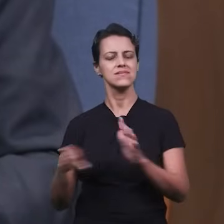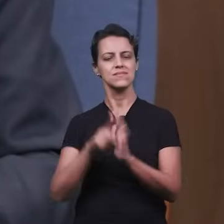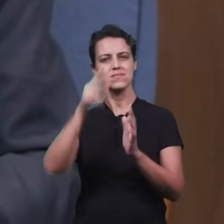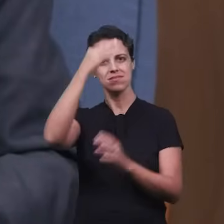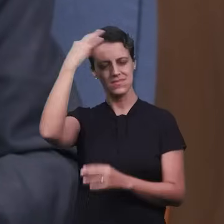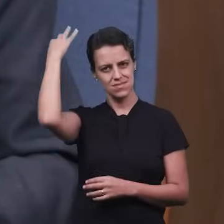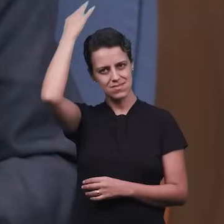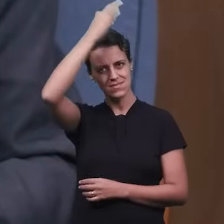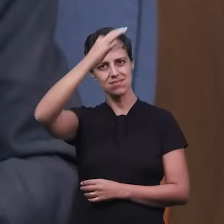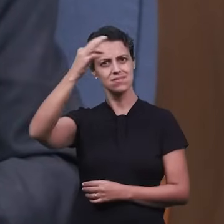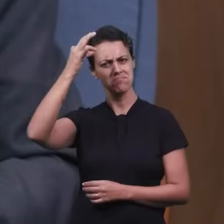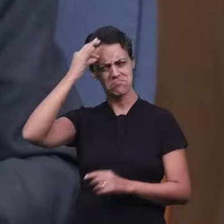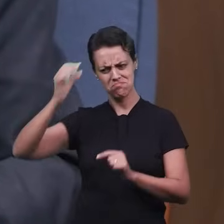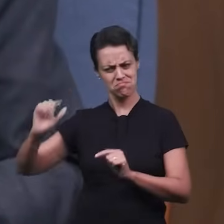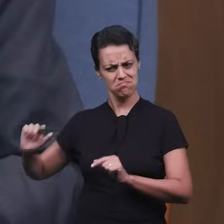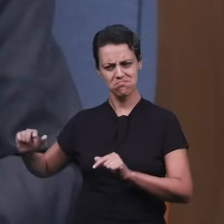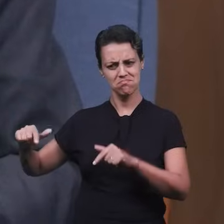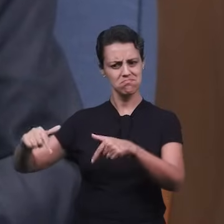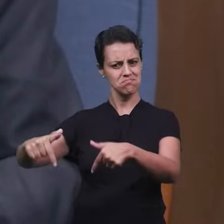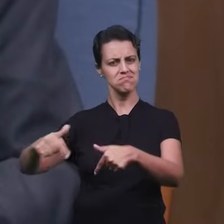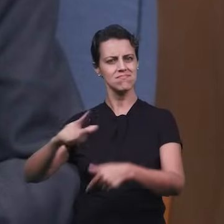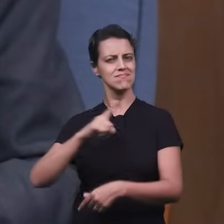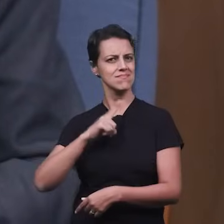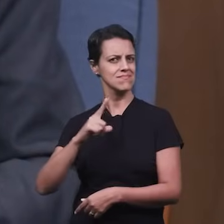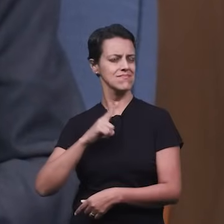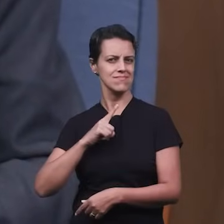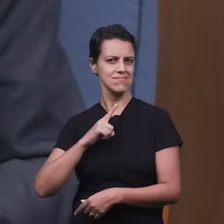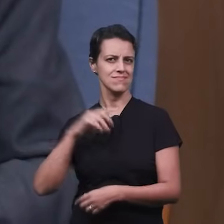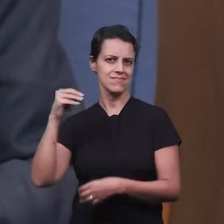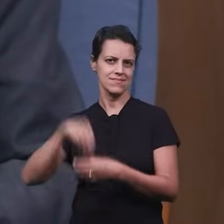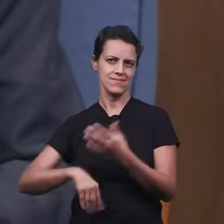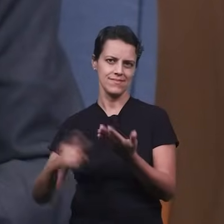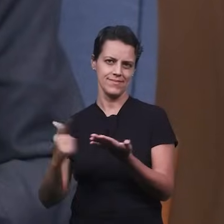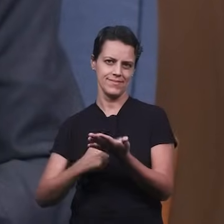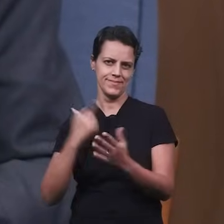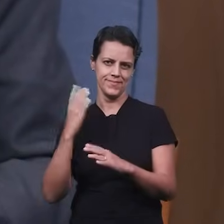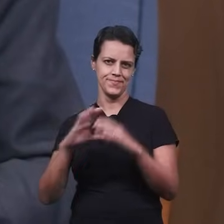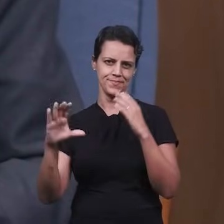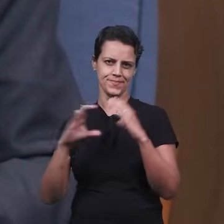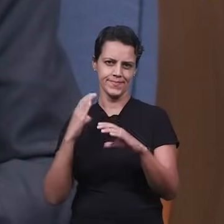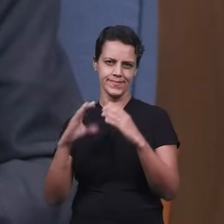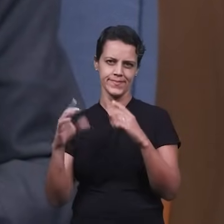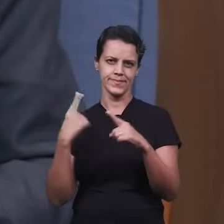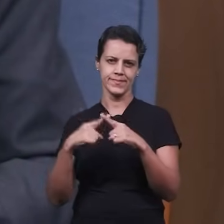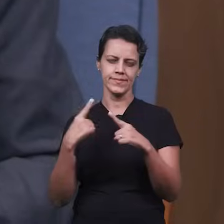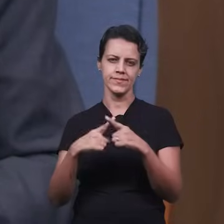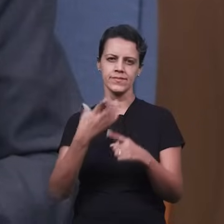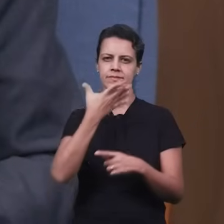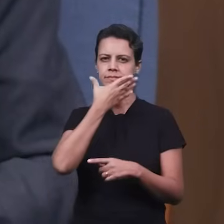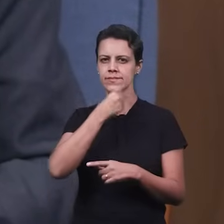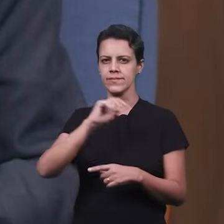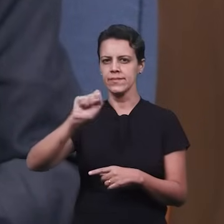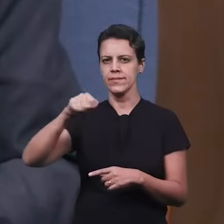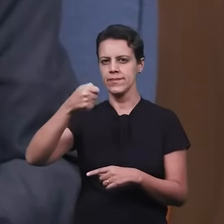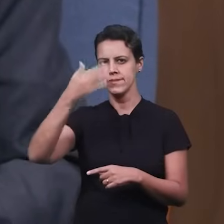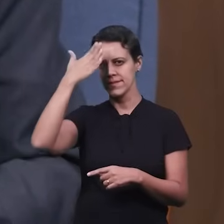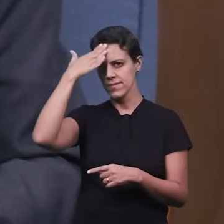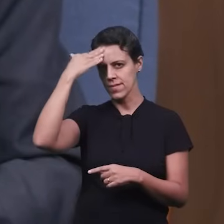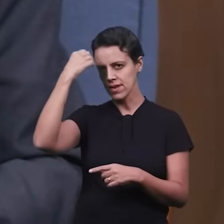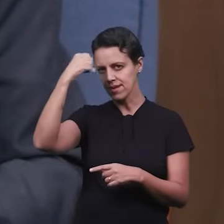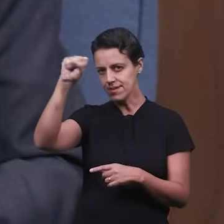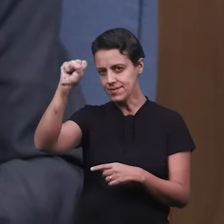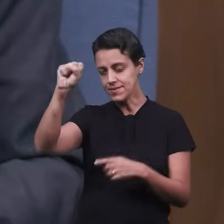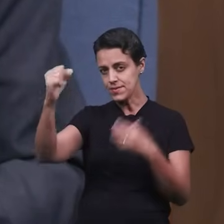profunda do Espírito Santo, né, que está dentro do contexto do livro de Cantares, até porque Salomão é tipo do Espírito Santo. Então, como é que o Espírito